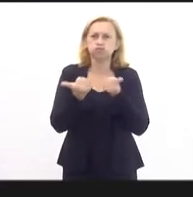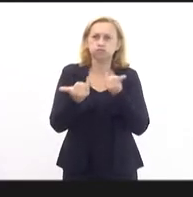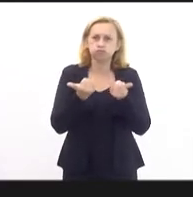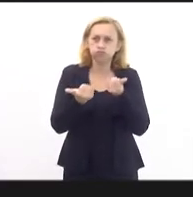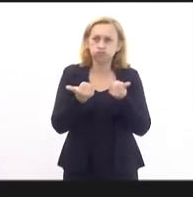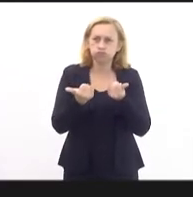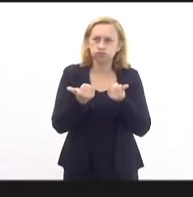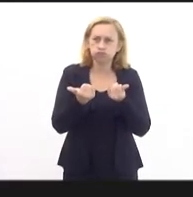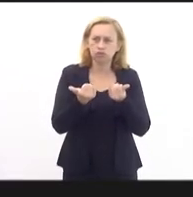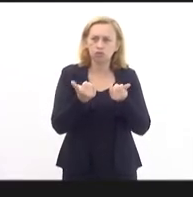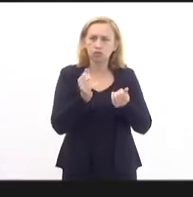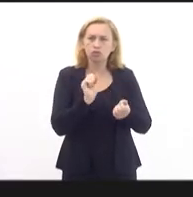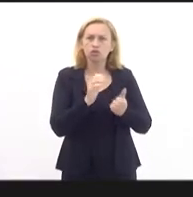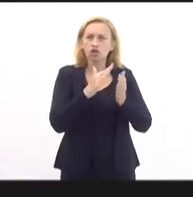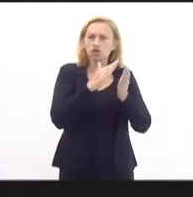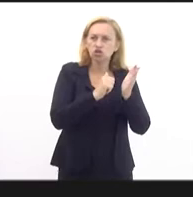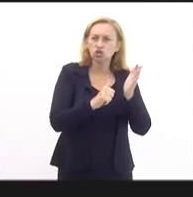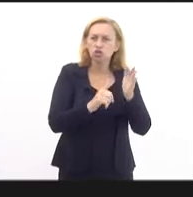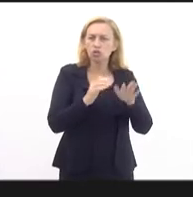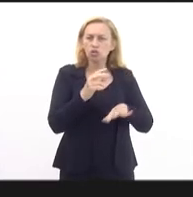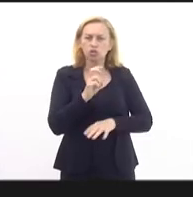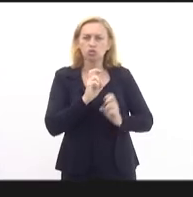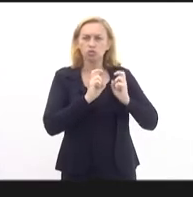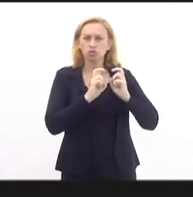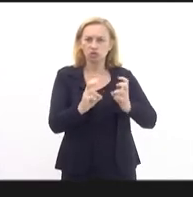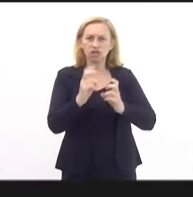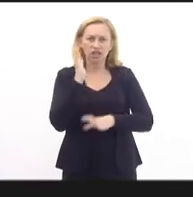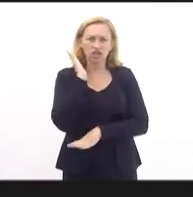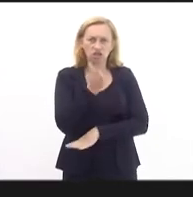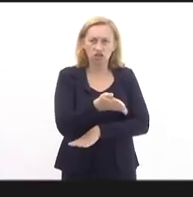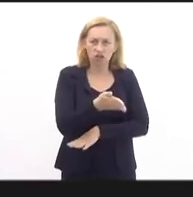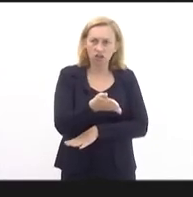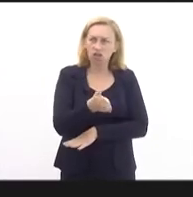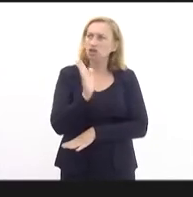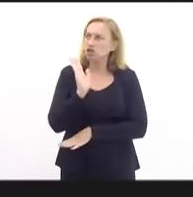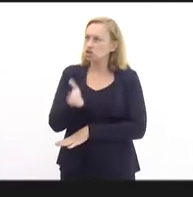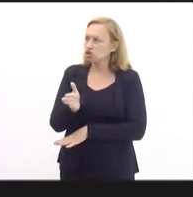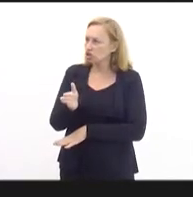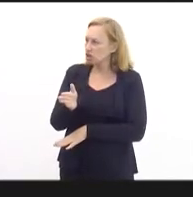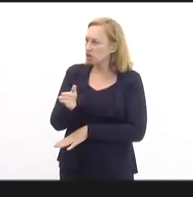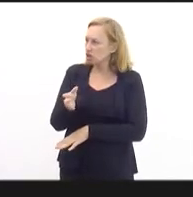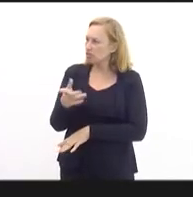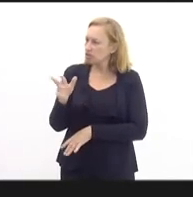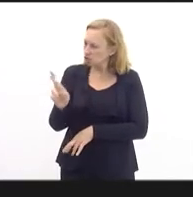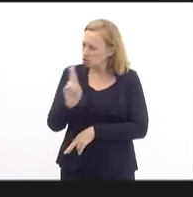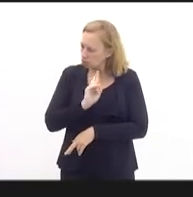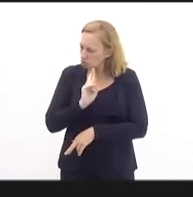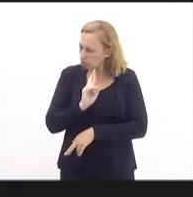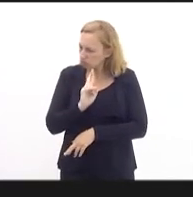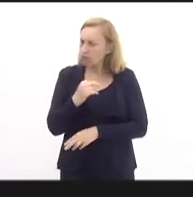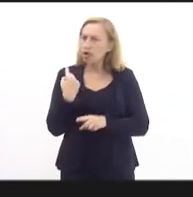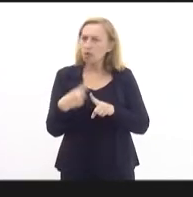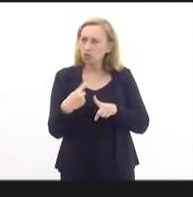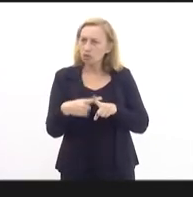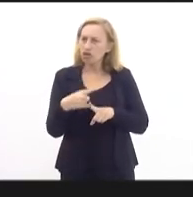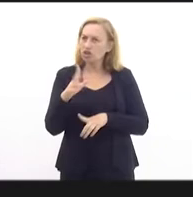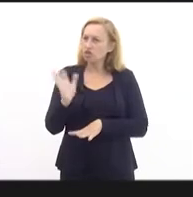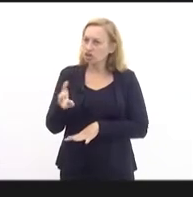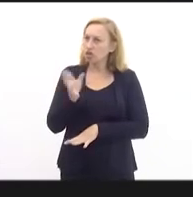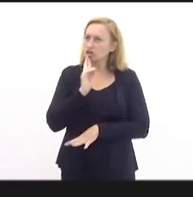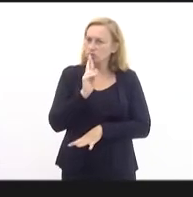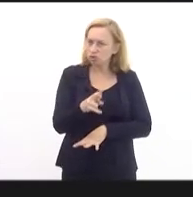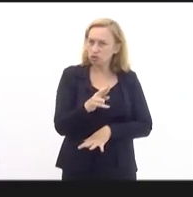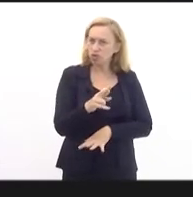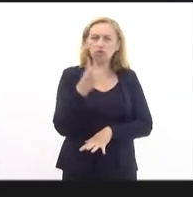via expressa foi tirada. E isso já me contemplou, né? Porque a senhora já respondeu